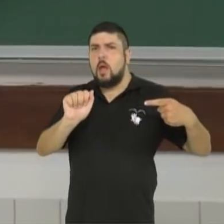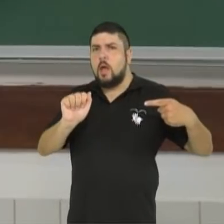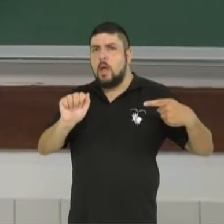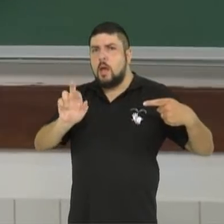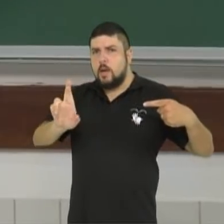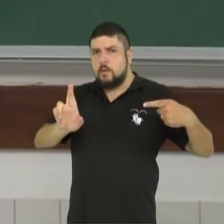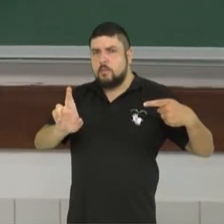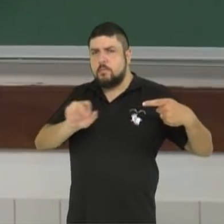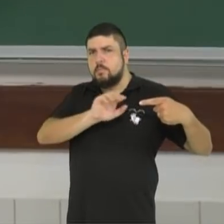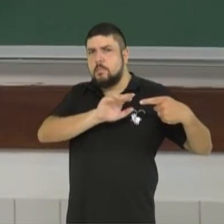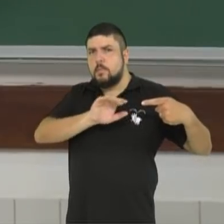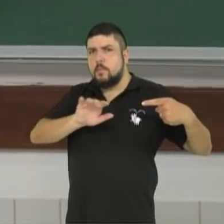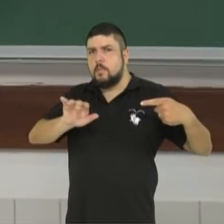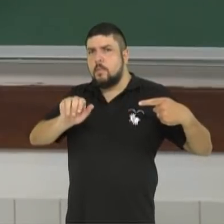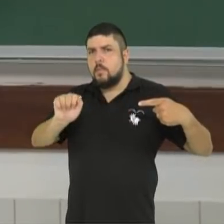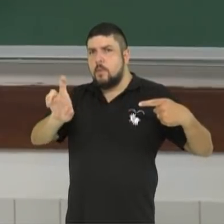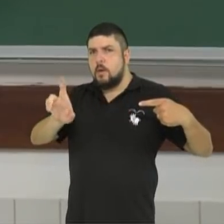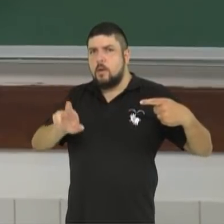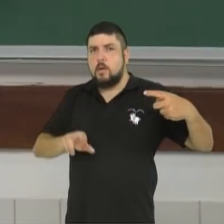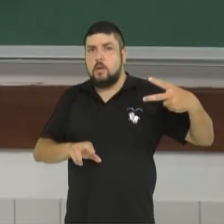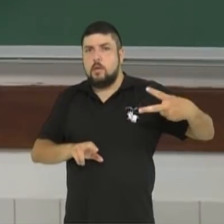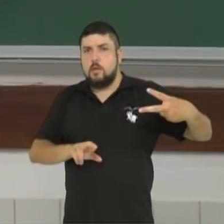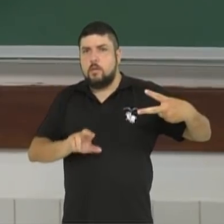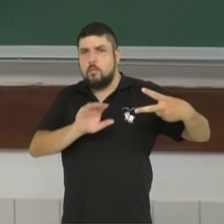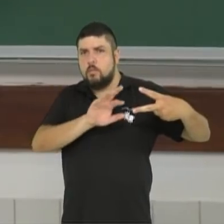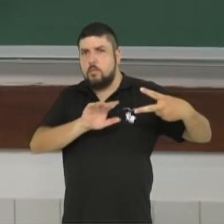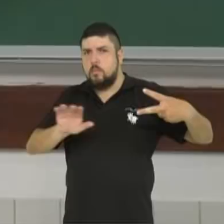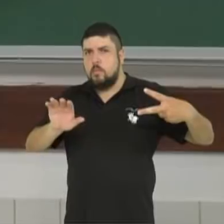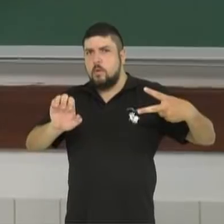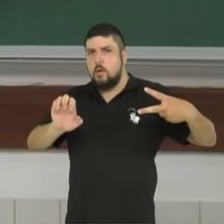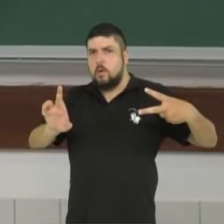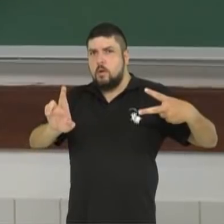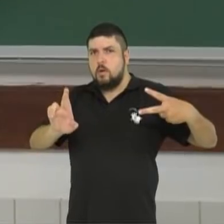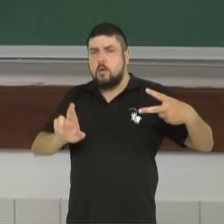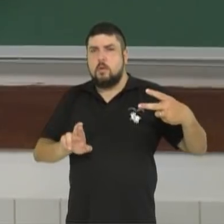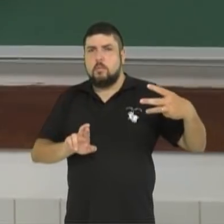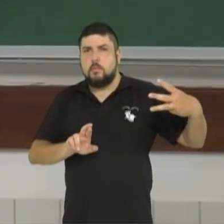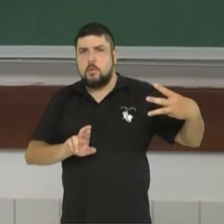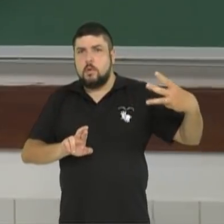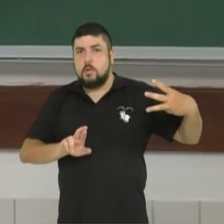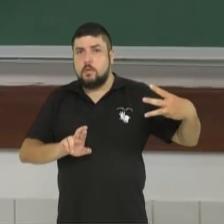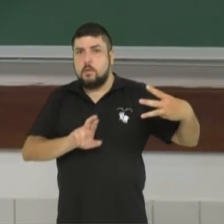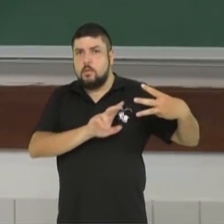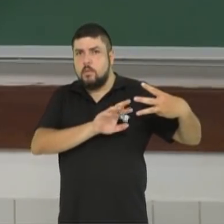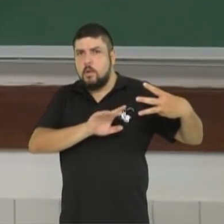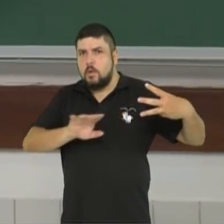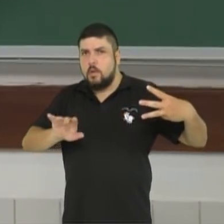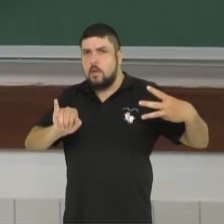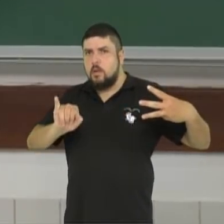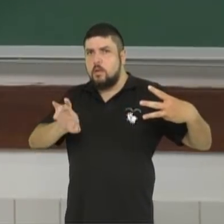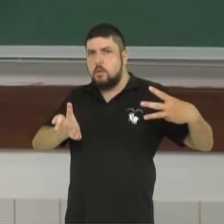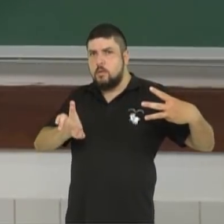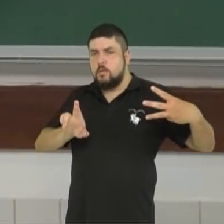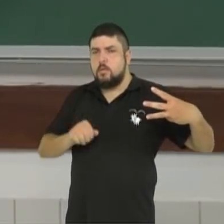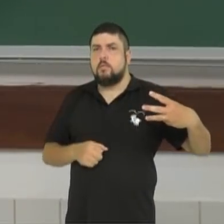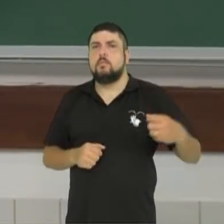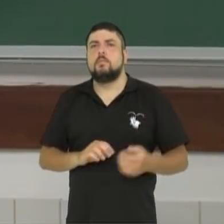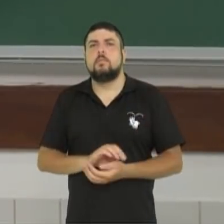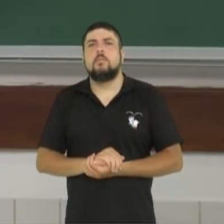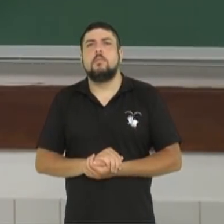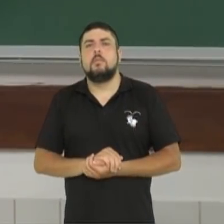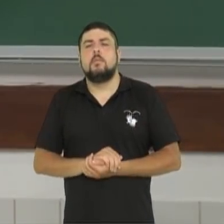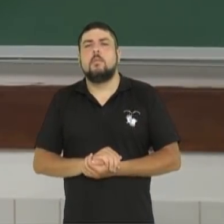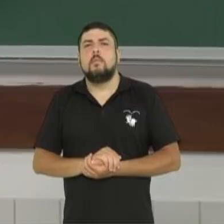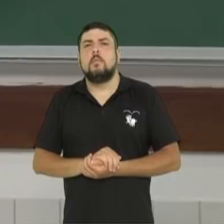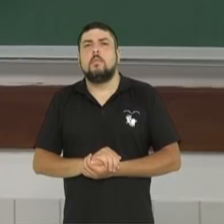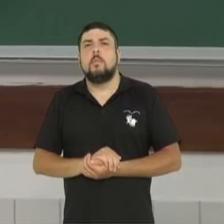primeira conjugação, terminam em ir segunda e em ir terceira. Verbo é tudo aquilo que eu consigo conjugar, né? Então eu dobro, tu dobras,